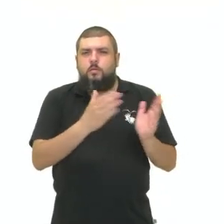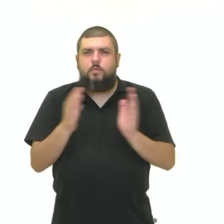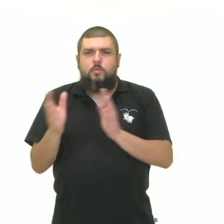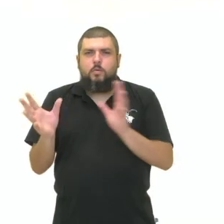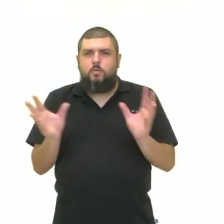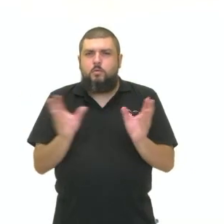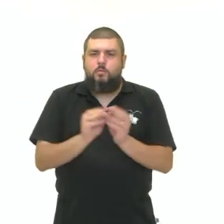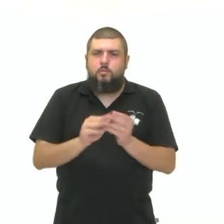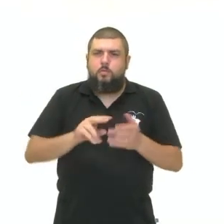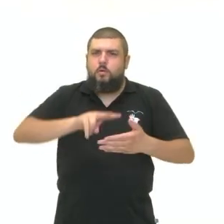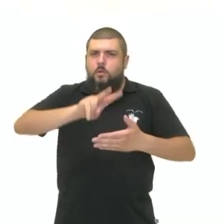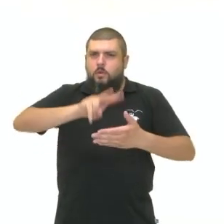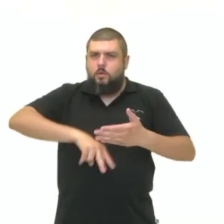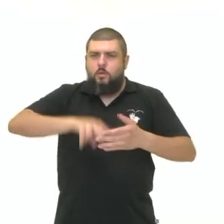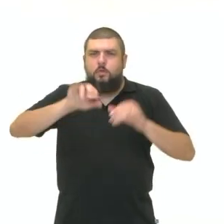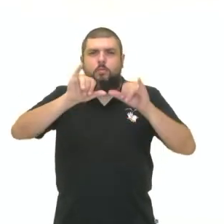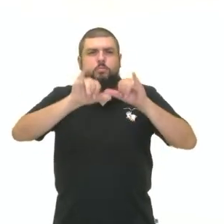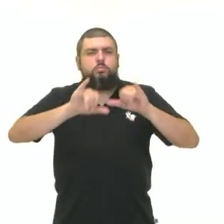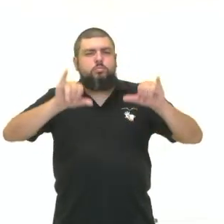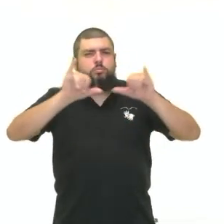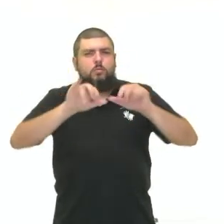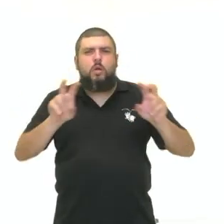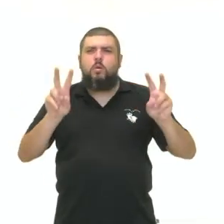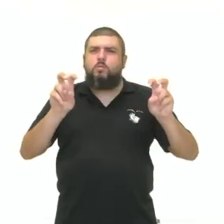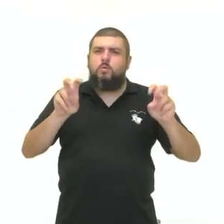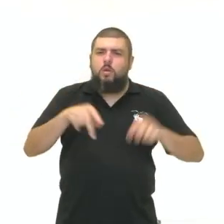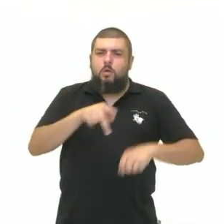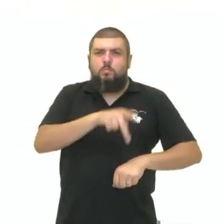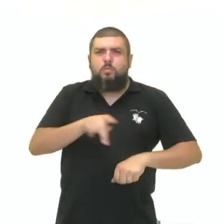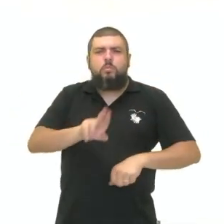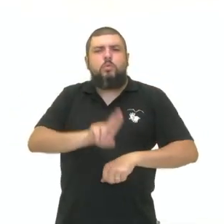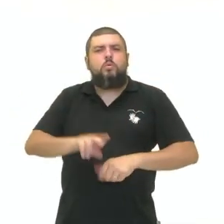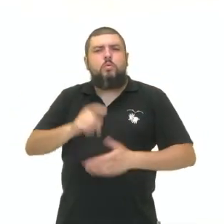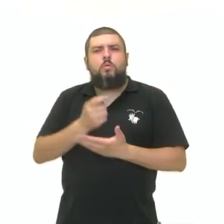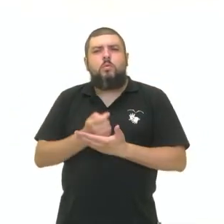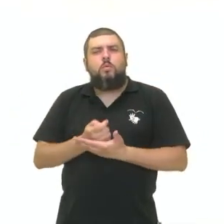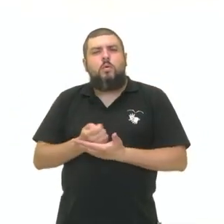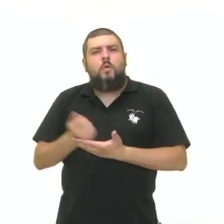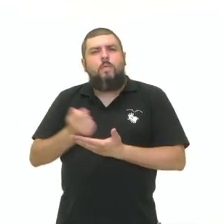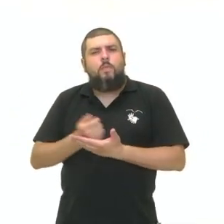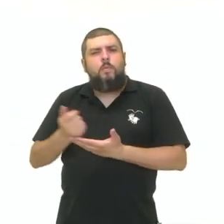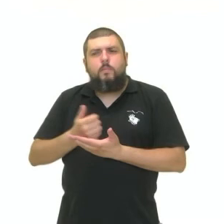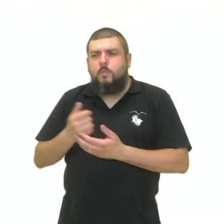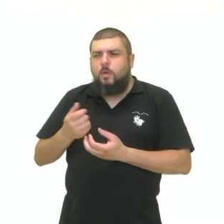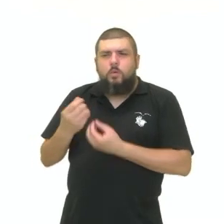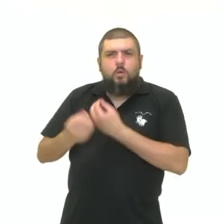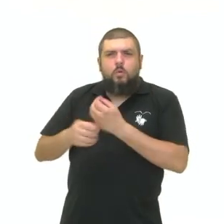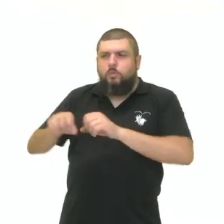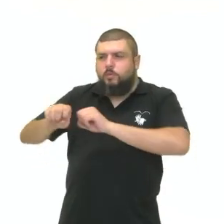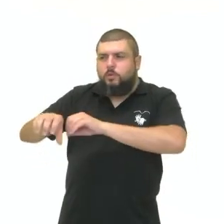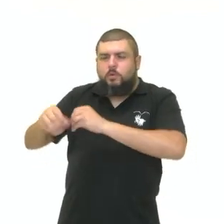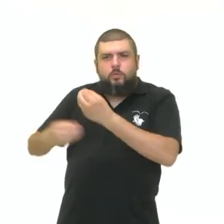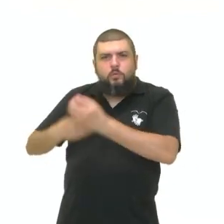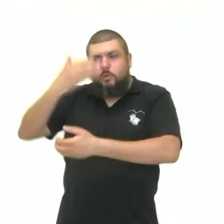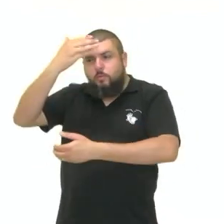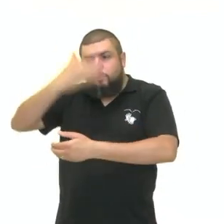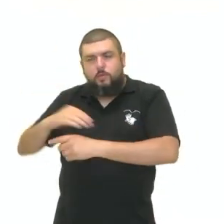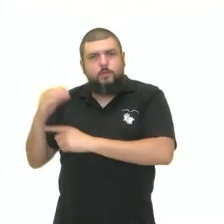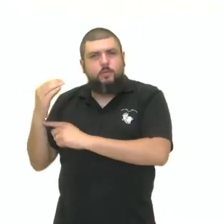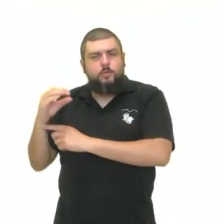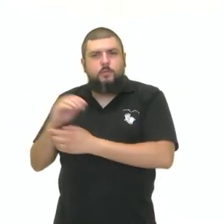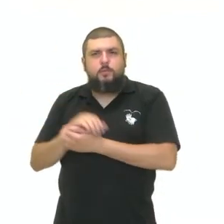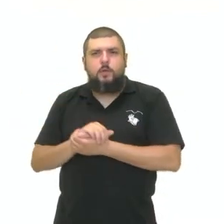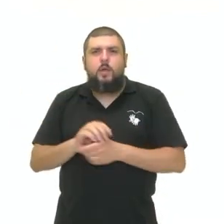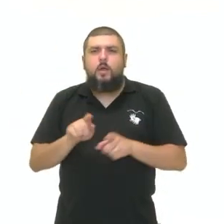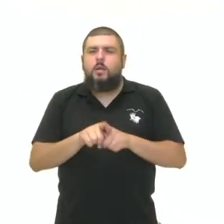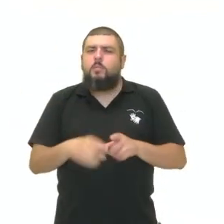de um fragmento da notícia "Professor usa fake news para ensinar ciência na escola". Reconhecemos elementos de estilo e